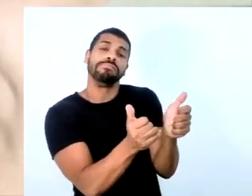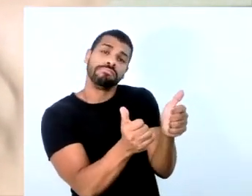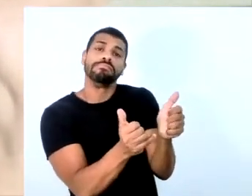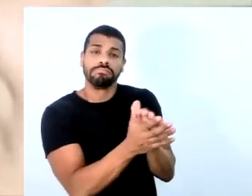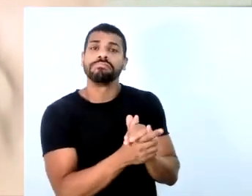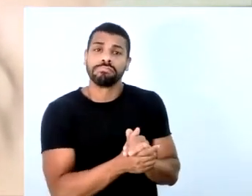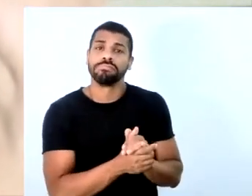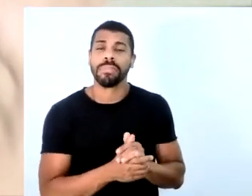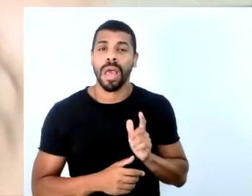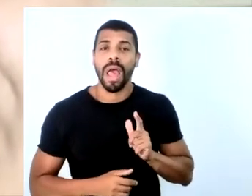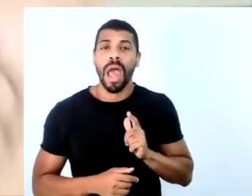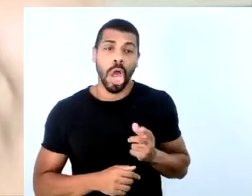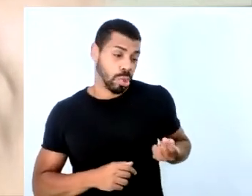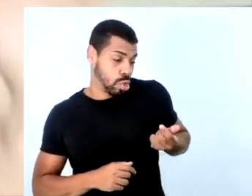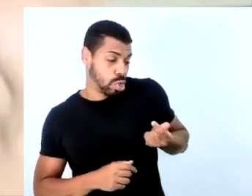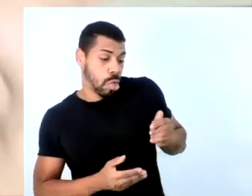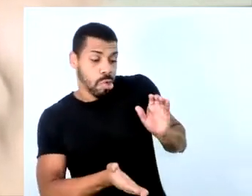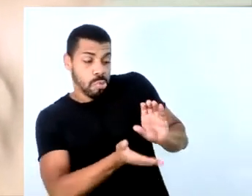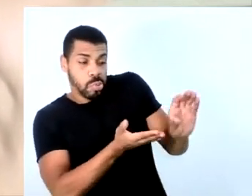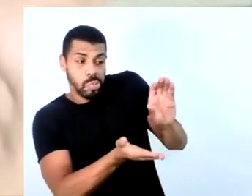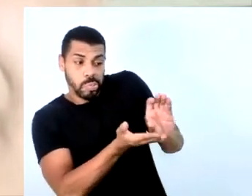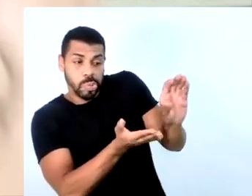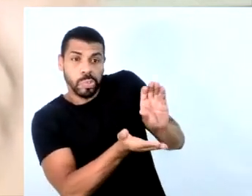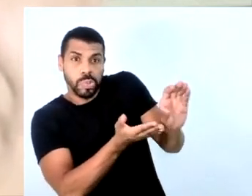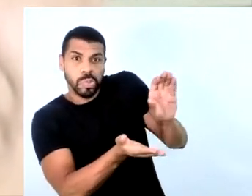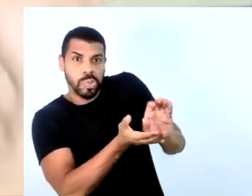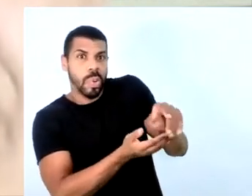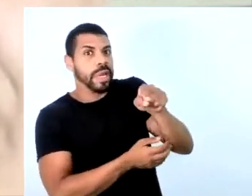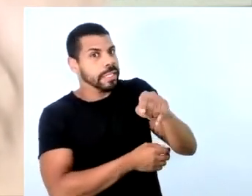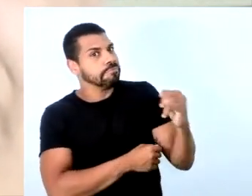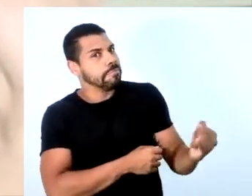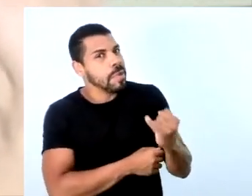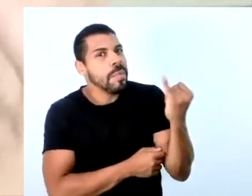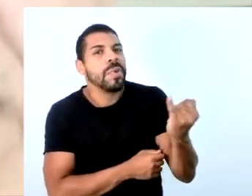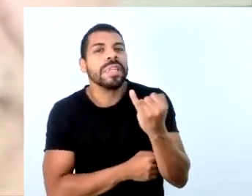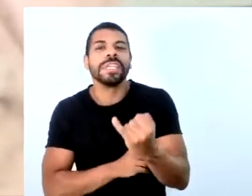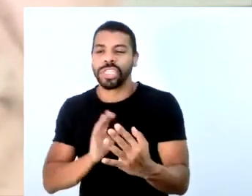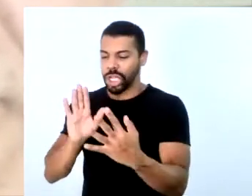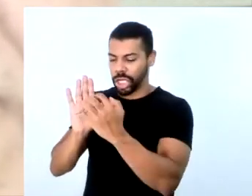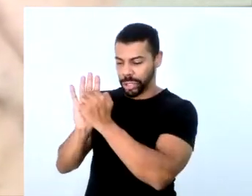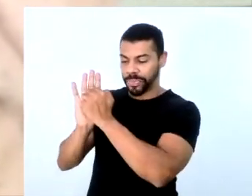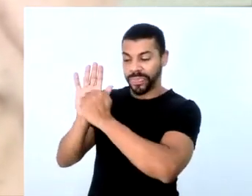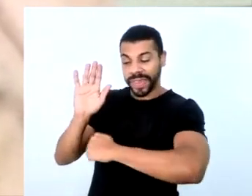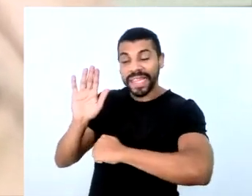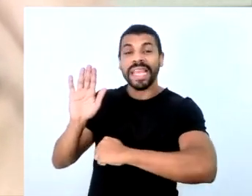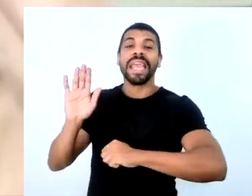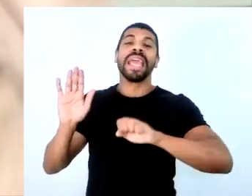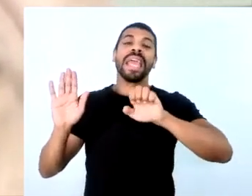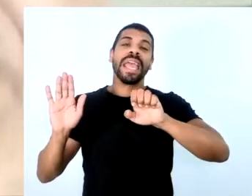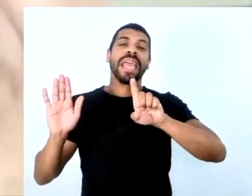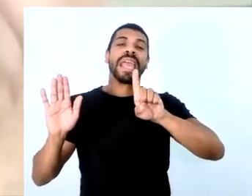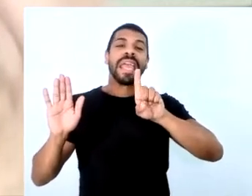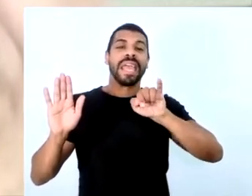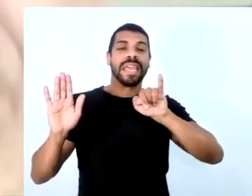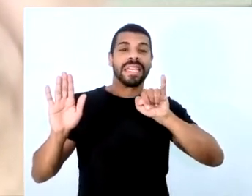dentro do que se podia, até que finalmente conseguiu uma verba de um edital, né? Por isso que é